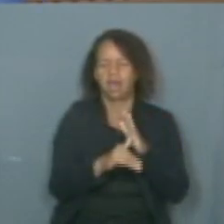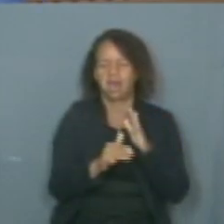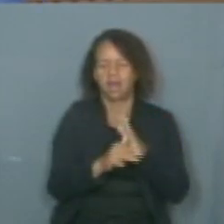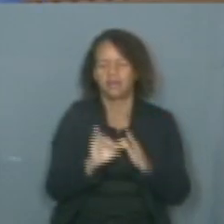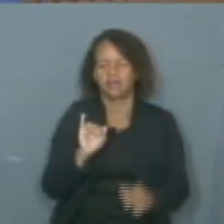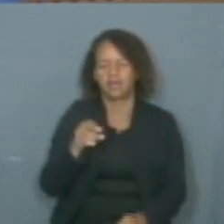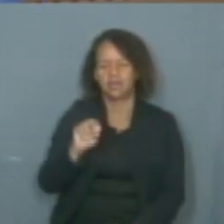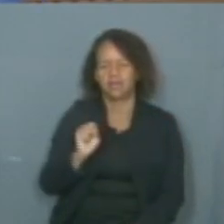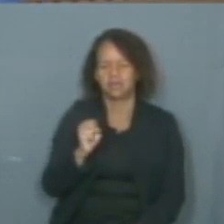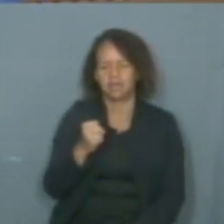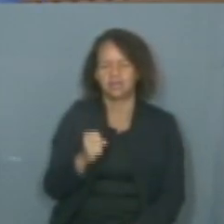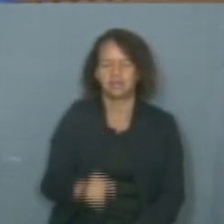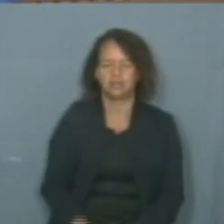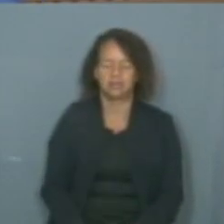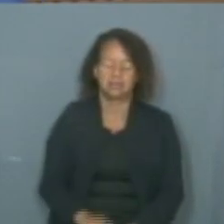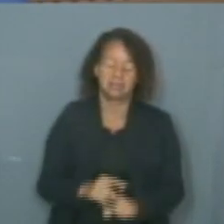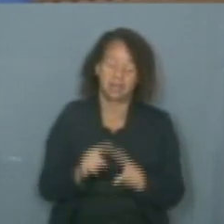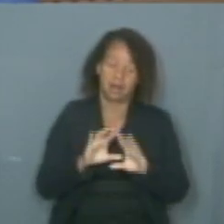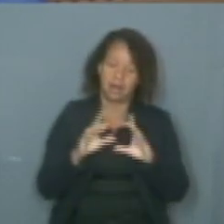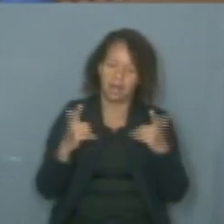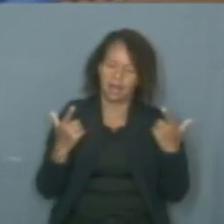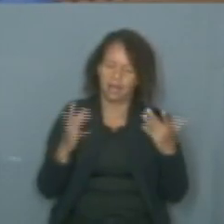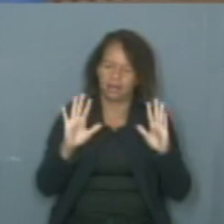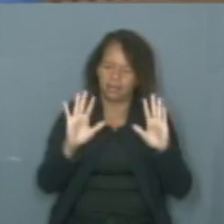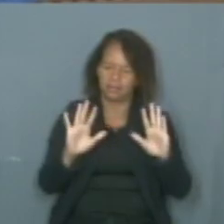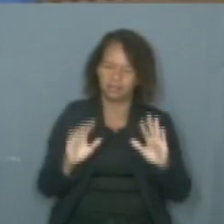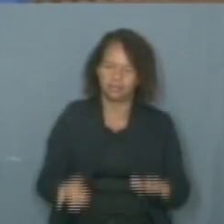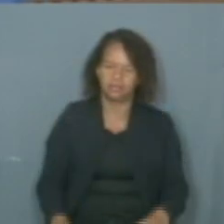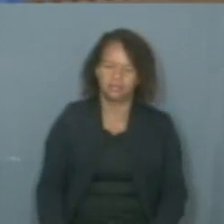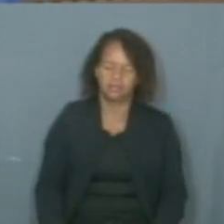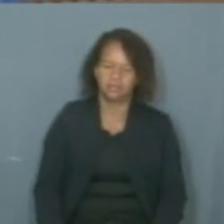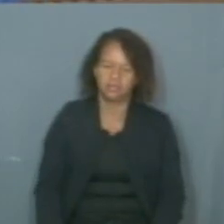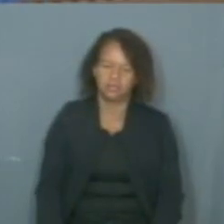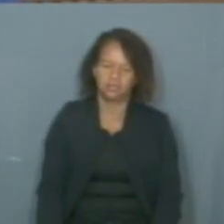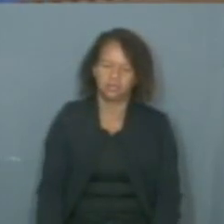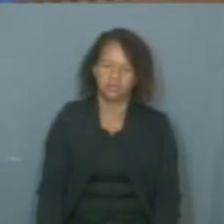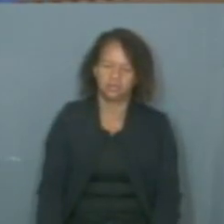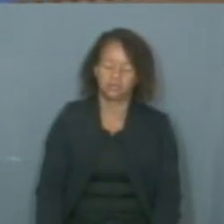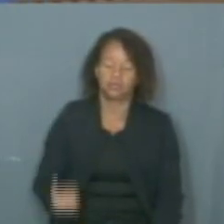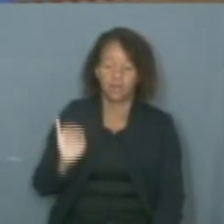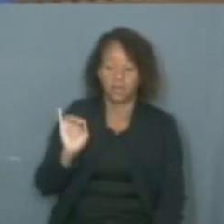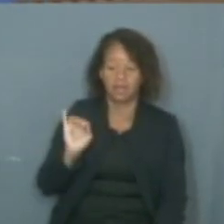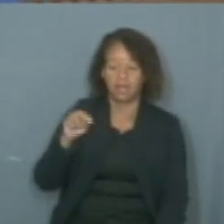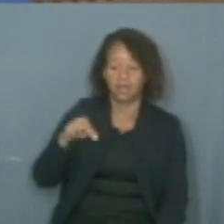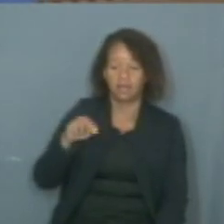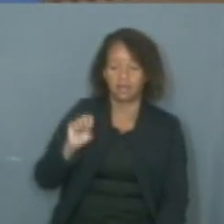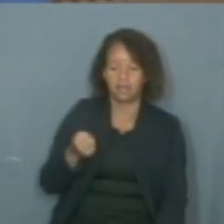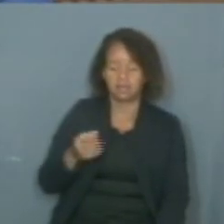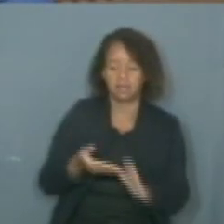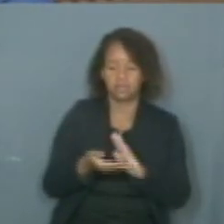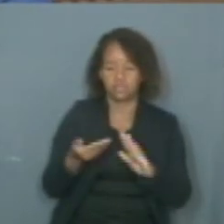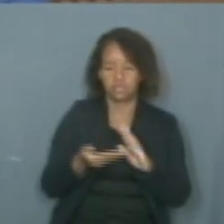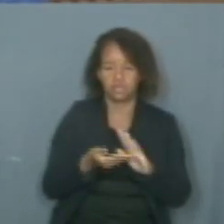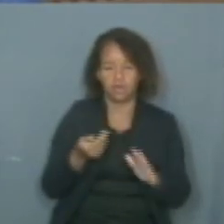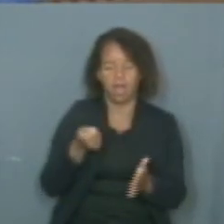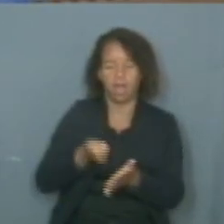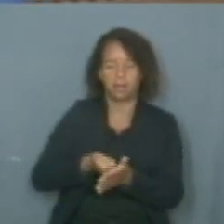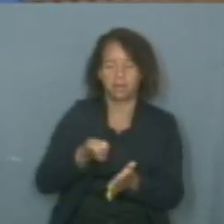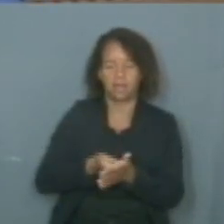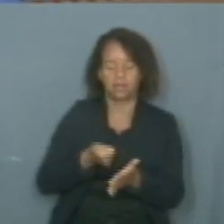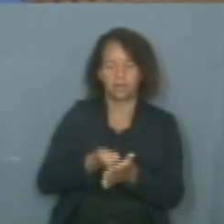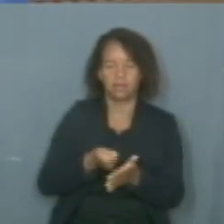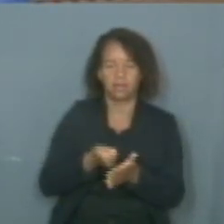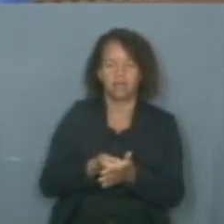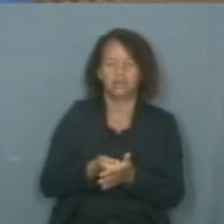INSS. Mas claro que não vai parar por aí. O INSS retirou a